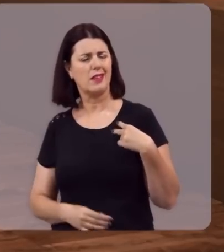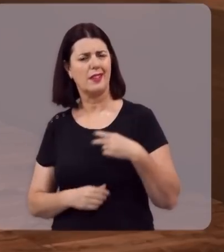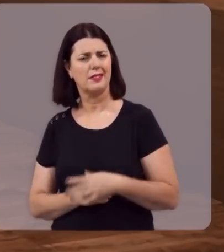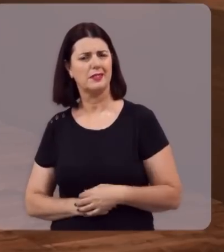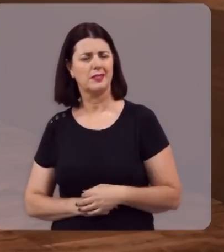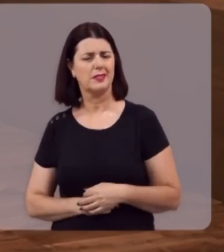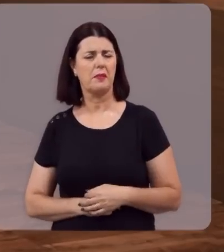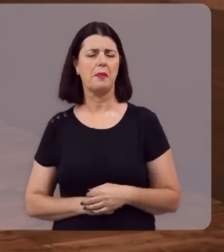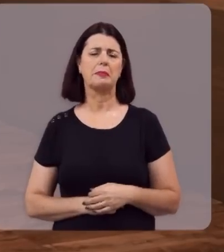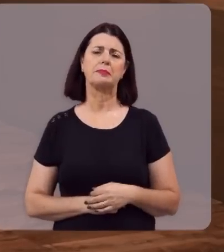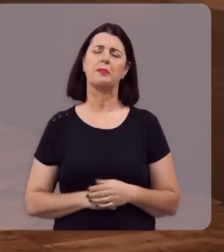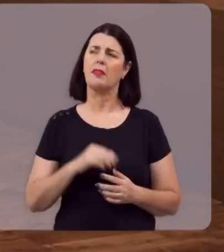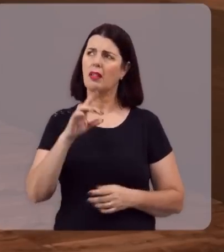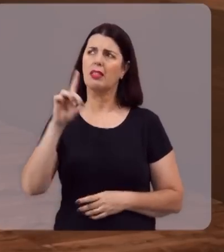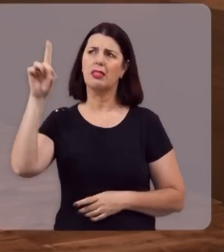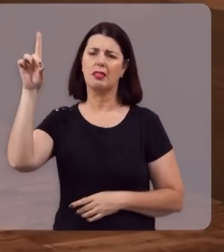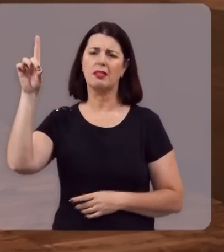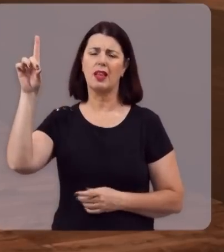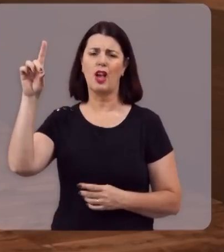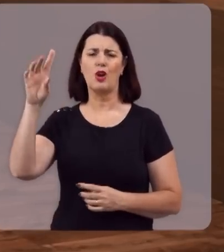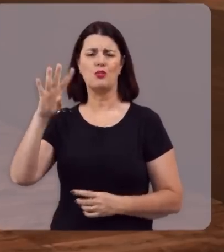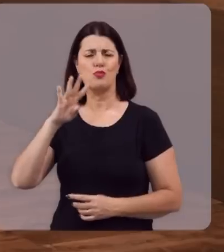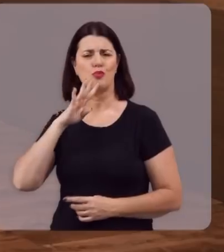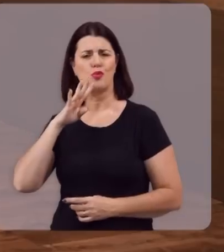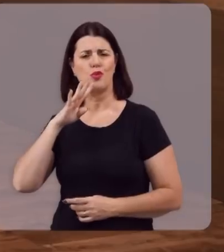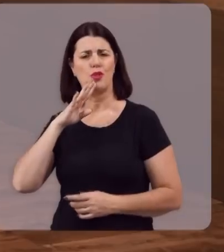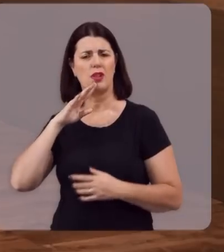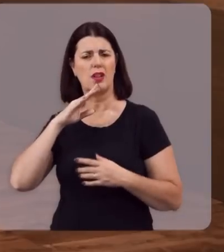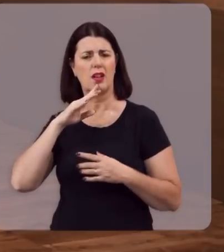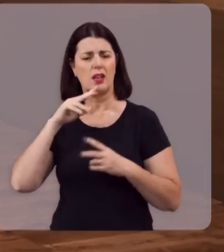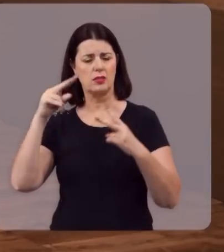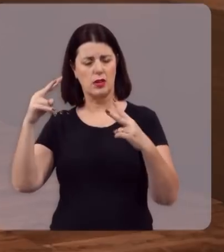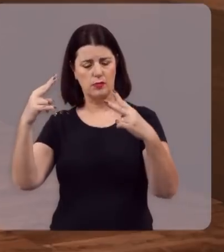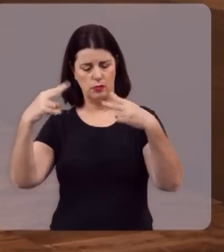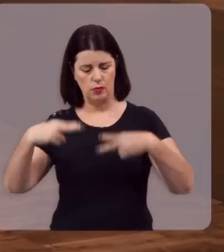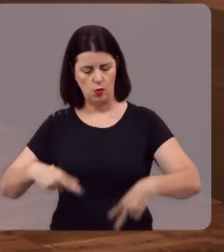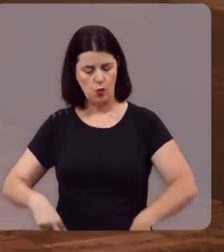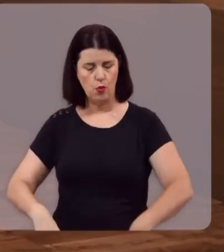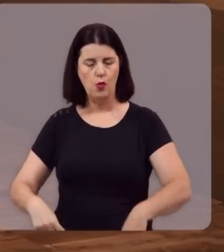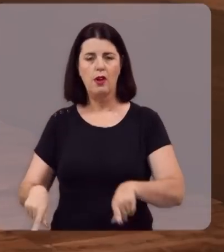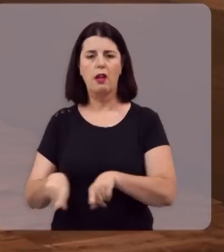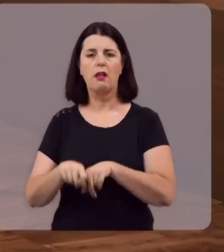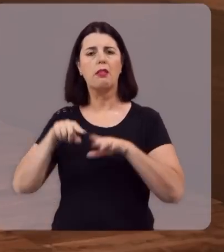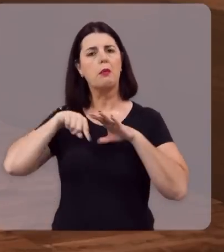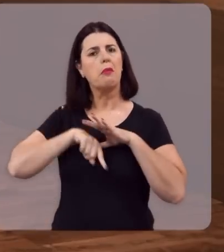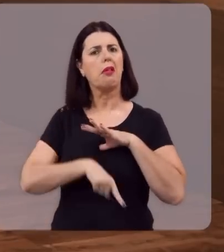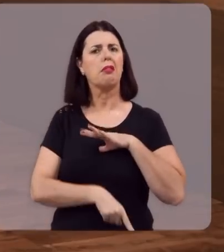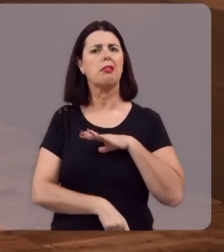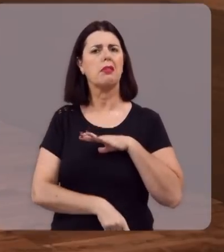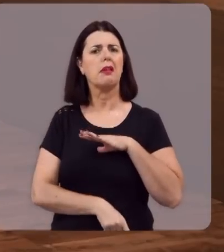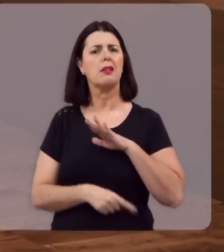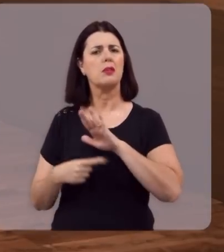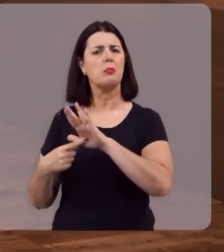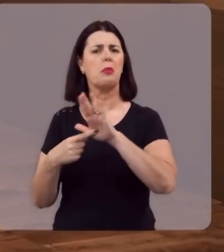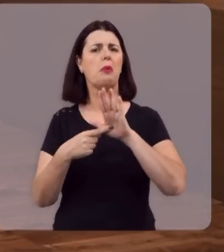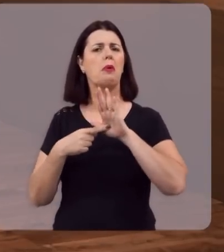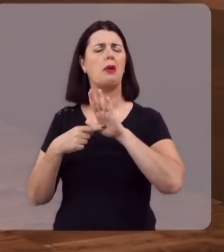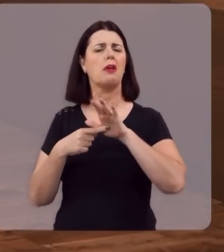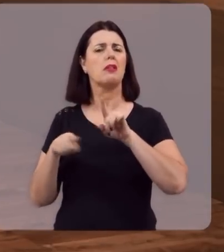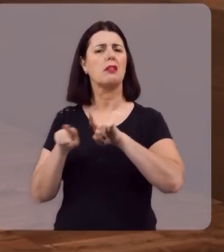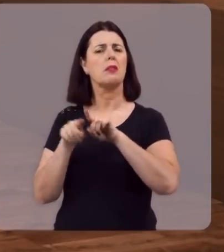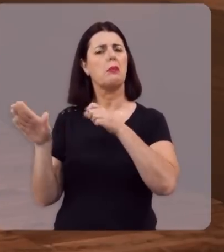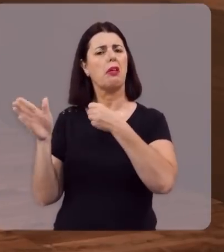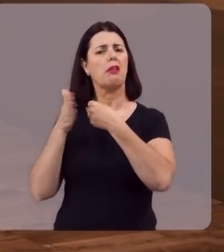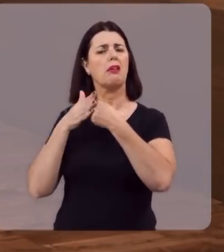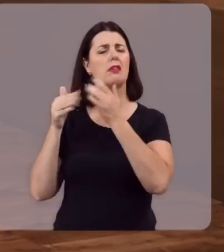conhece que Deus conhece o que é visível e o que é invisível o que está revelado e